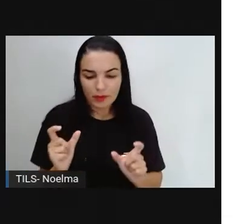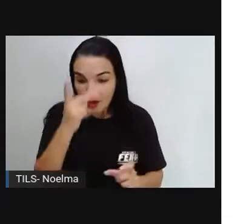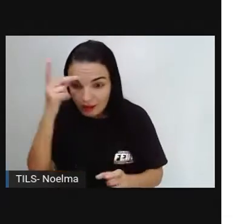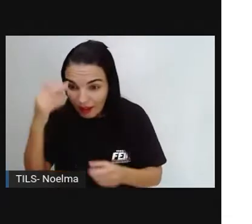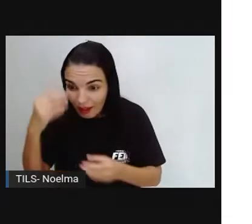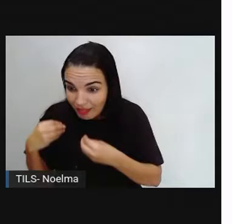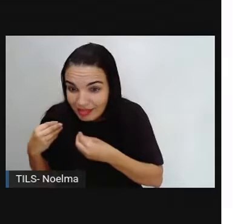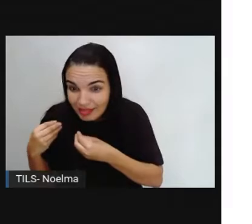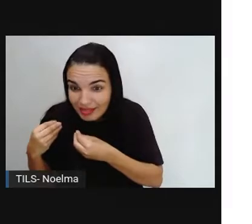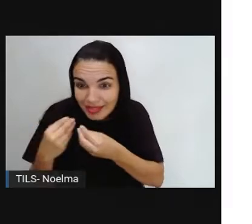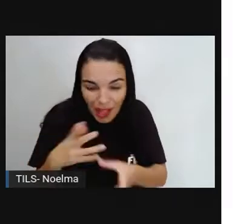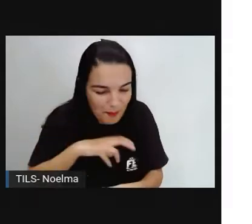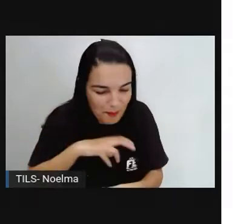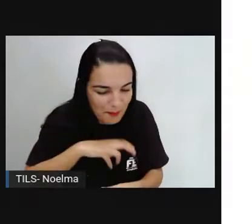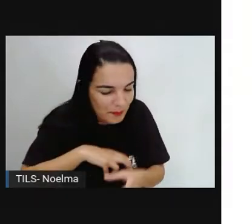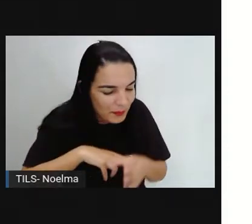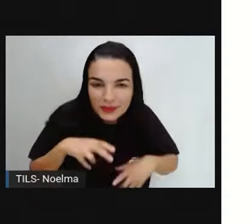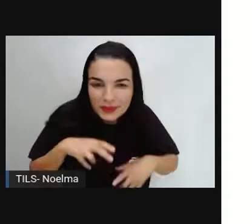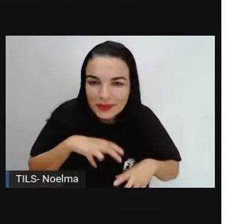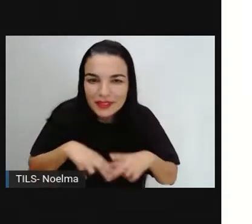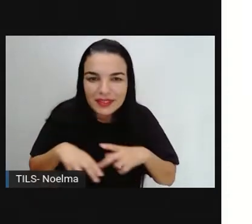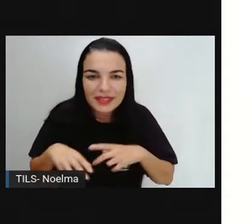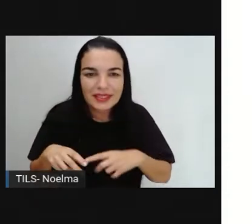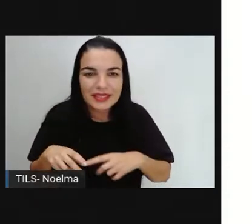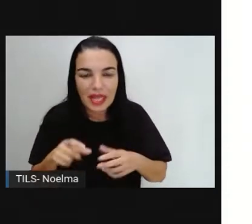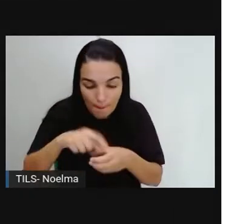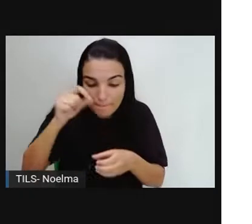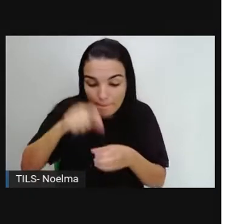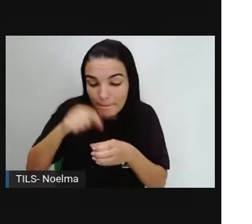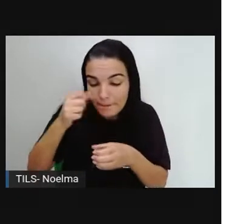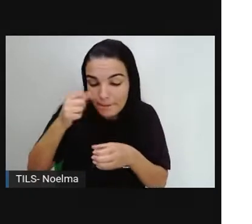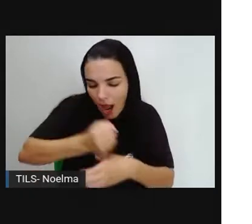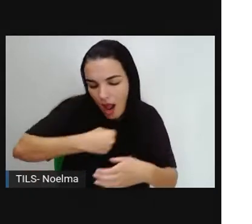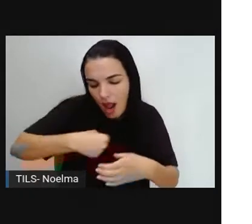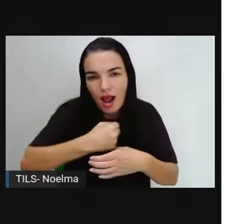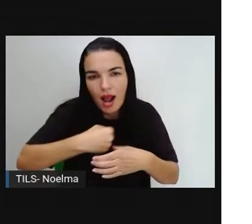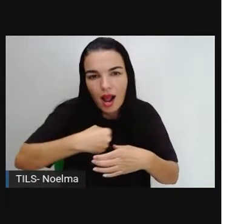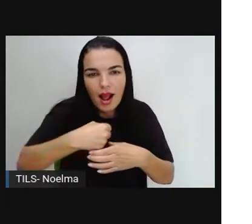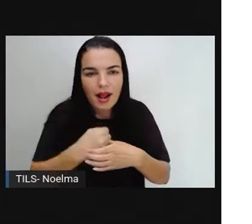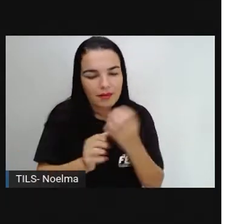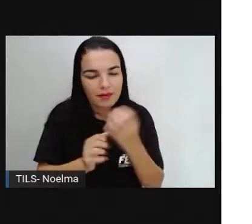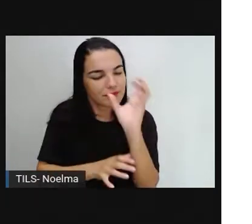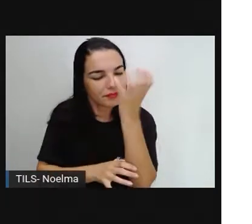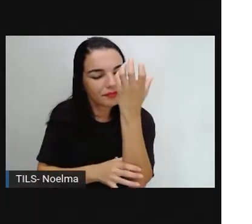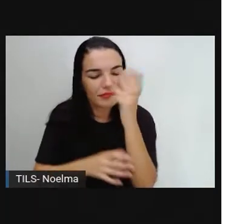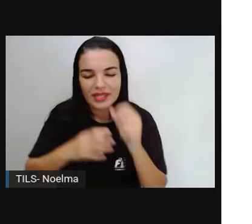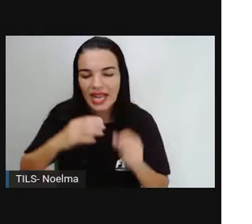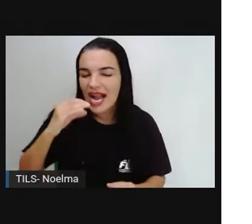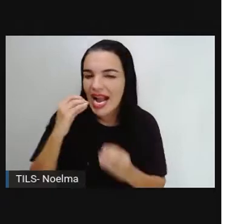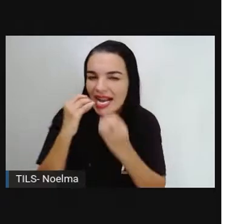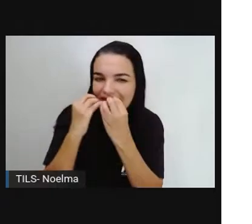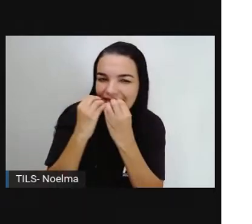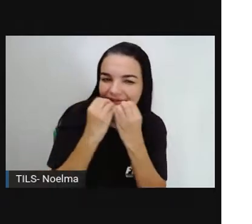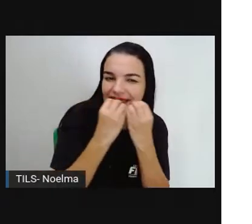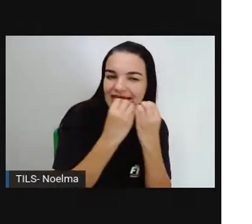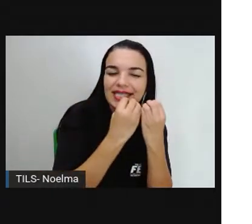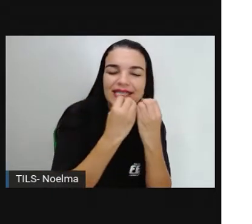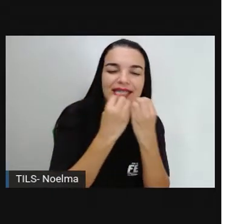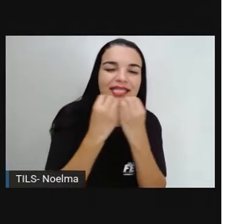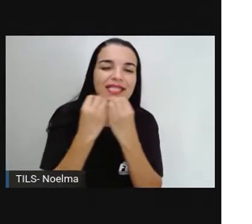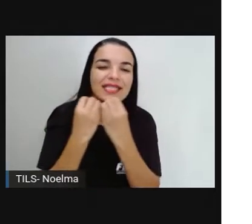sim. Pipoca, mingau, milho e abacaxi, peteca, maracá